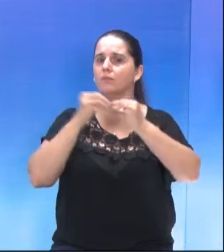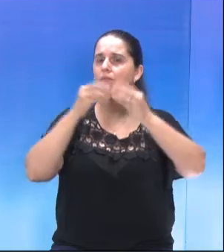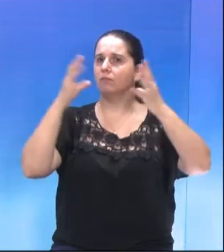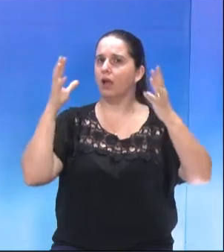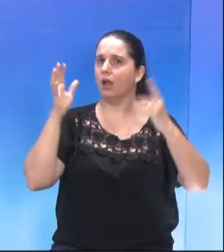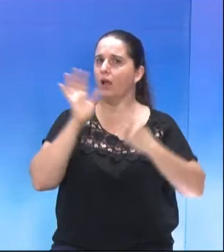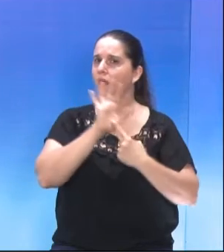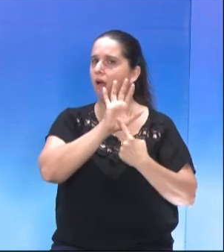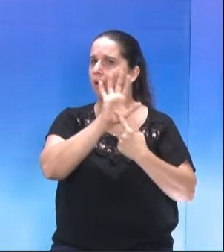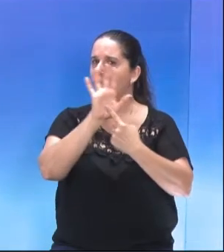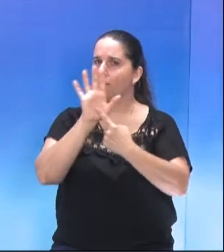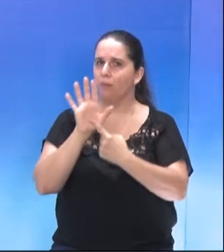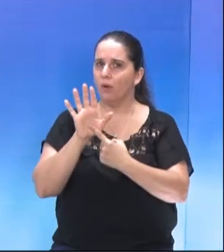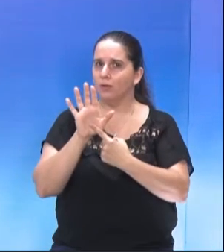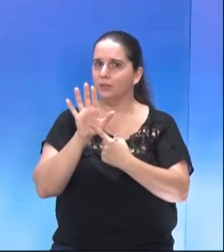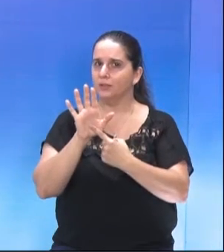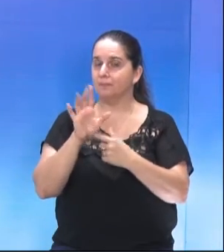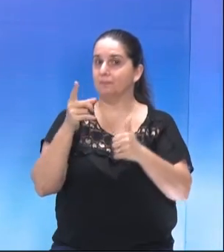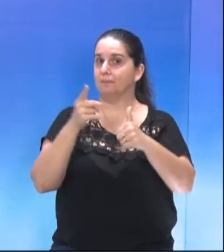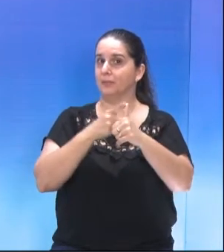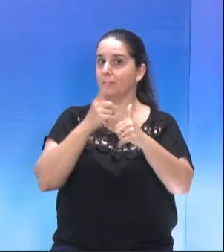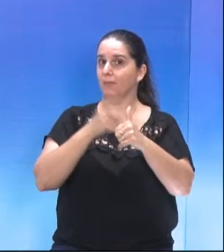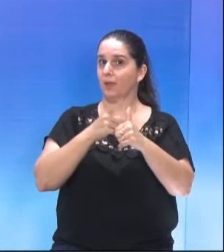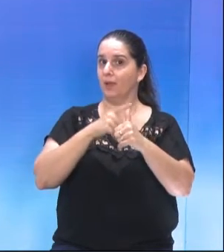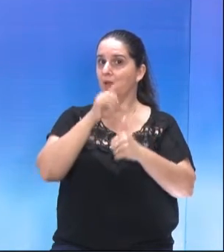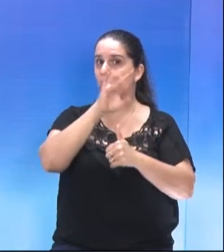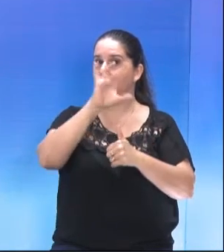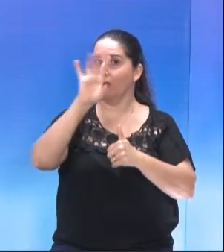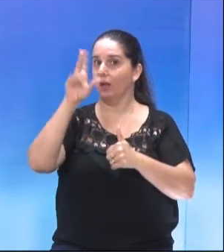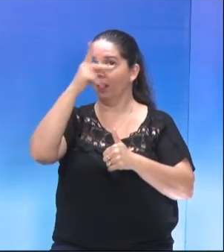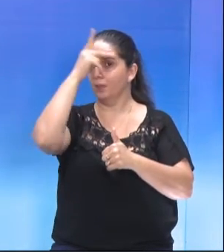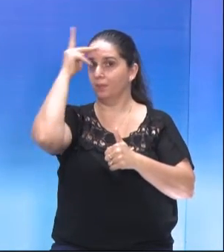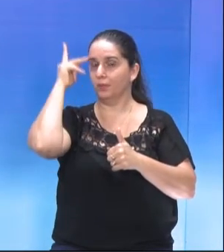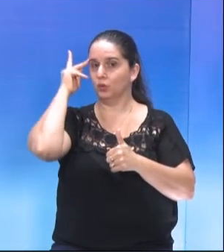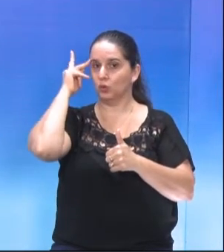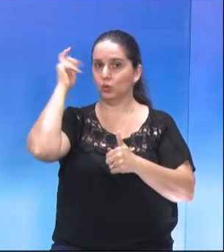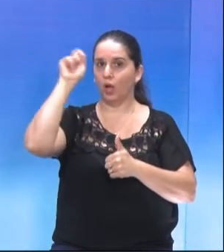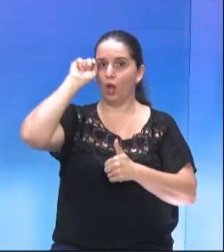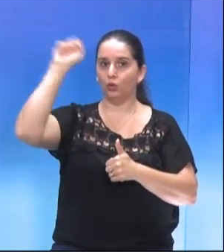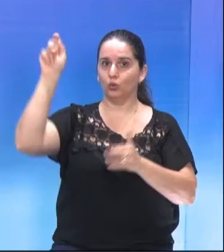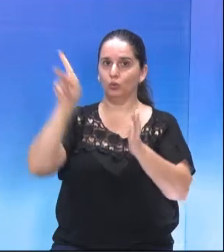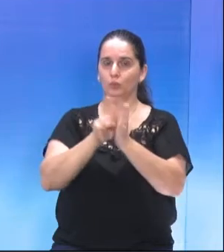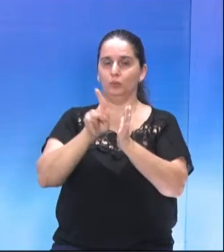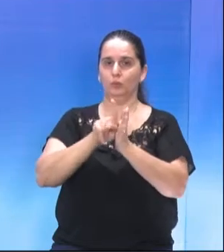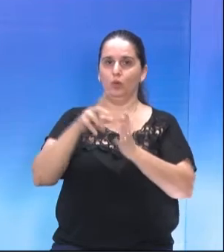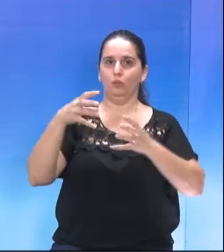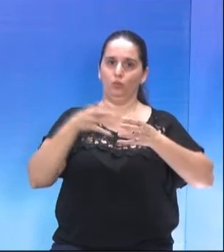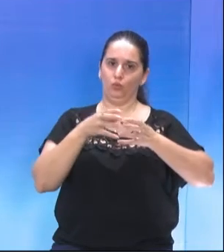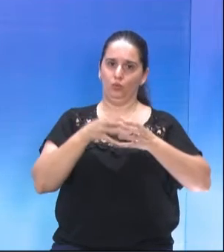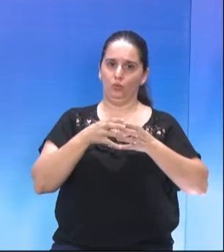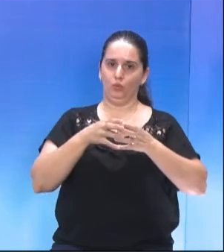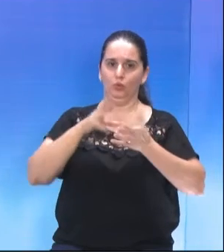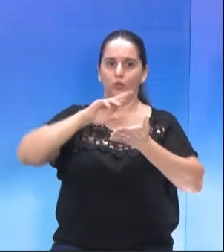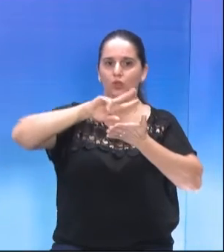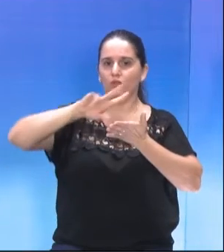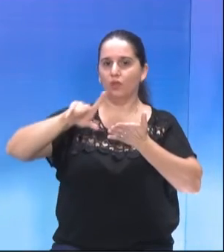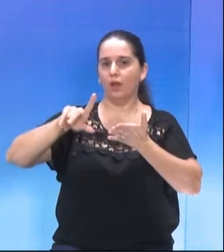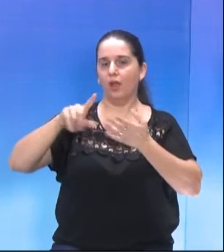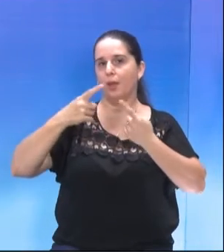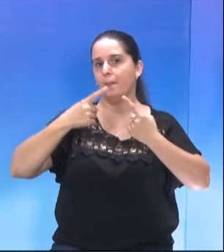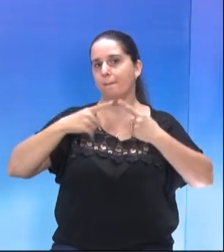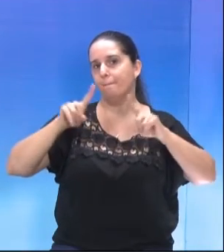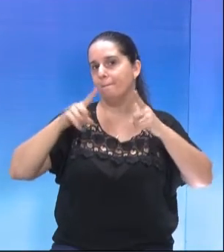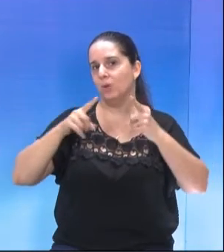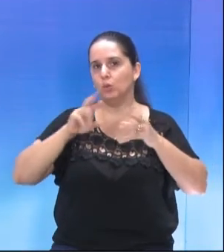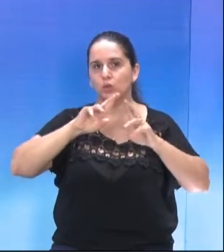Ele apresenta composições autorais, composição própria, onde eles utilizam diversos elementos, desde o